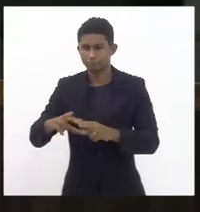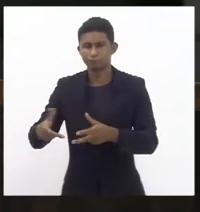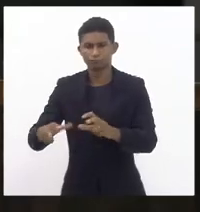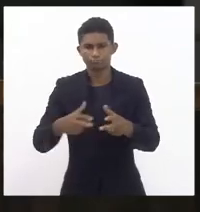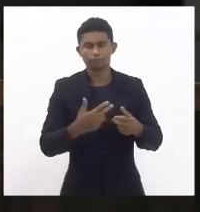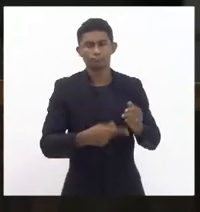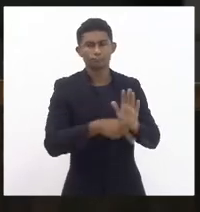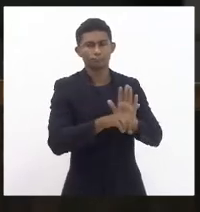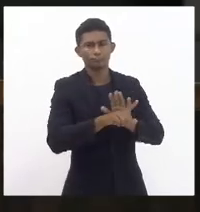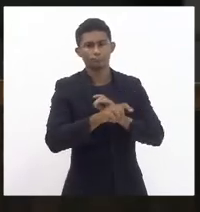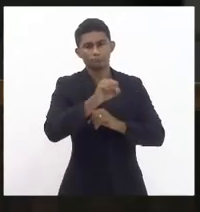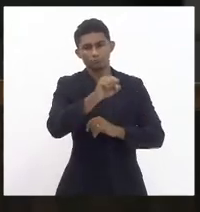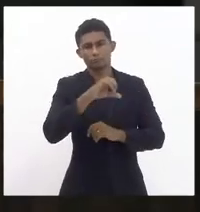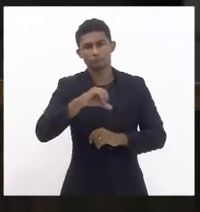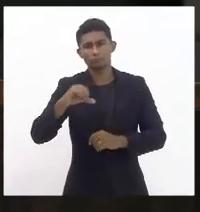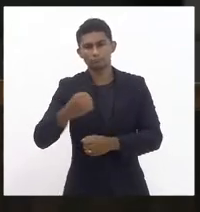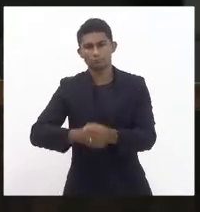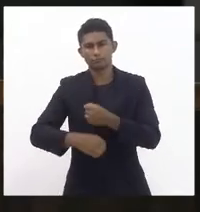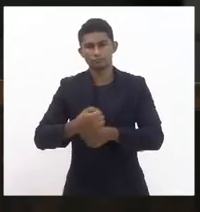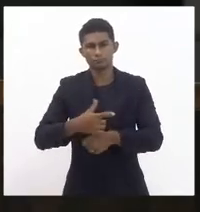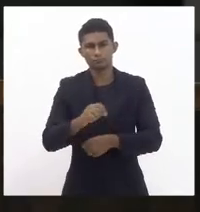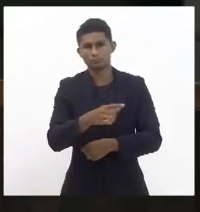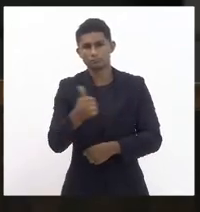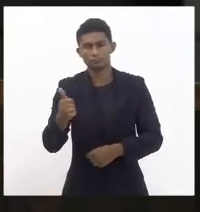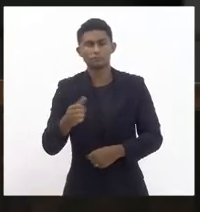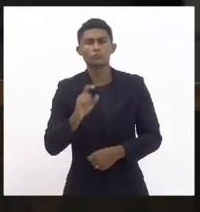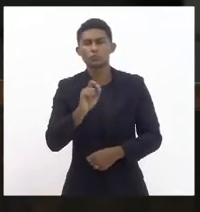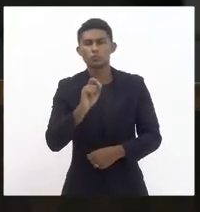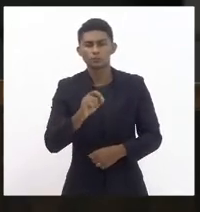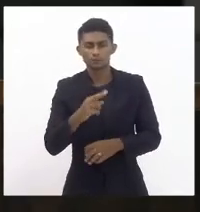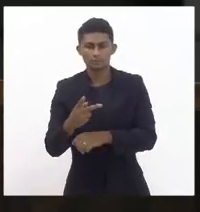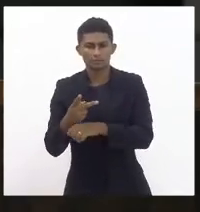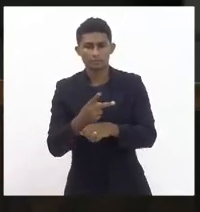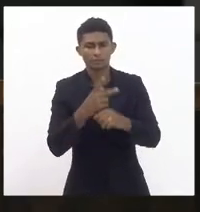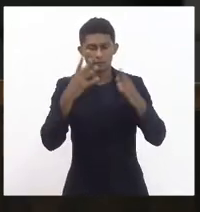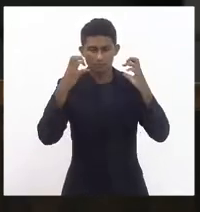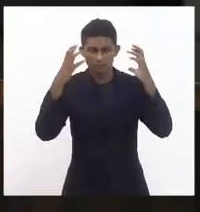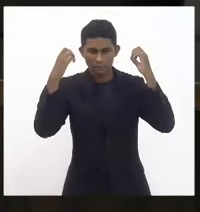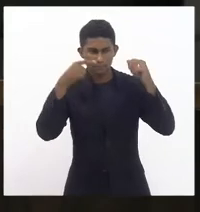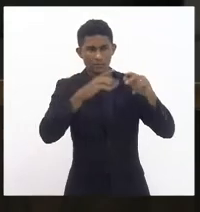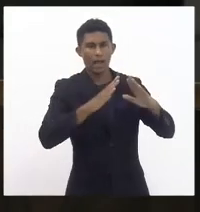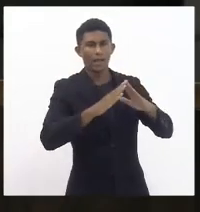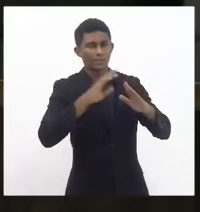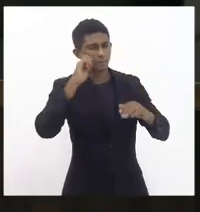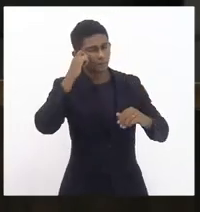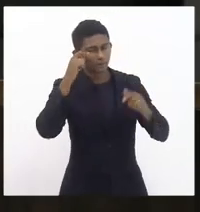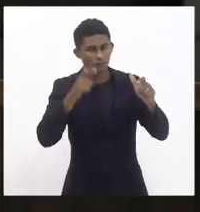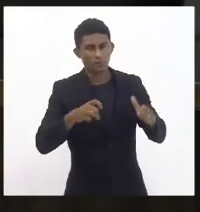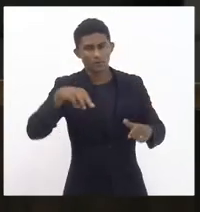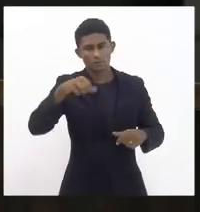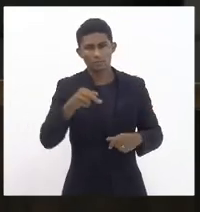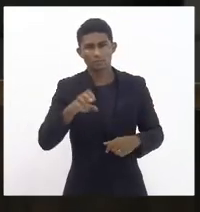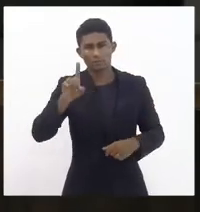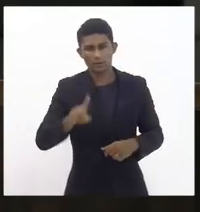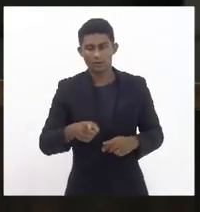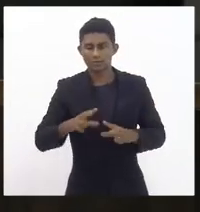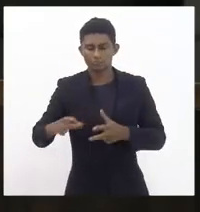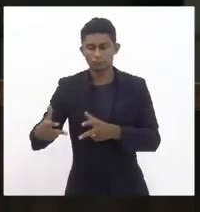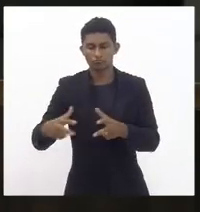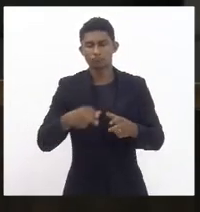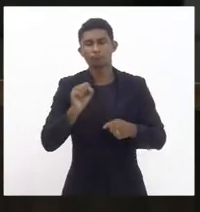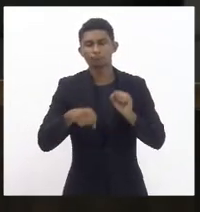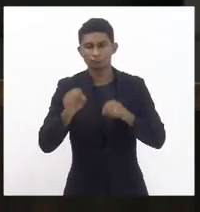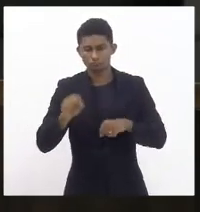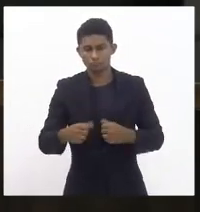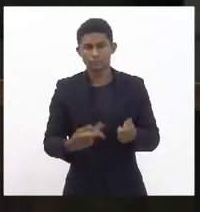para resolução 8 9 9 21 de altura deputada nada concede prêmio a Ariele a corrida da Maré parecida comissão de normas favoráveis